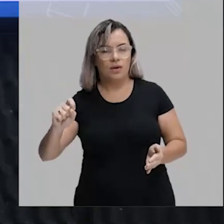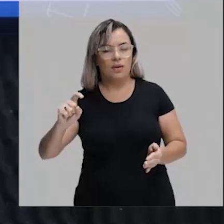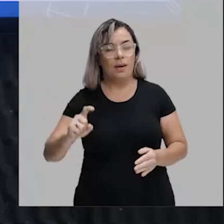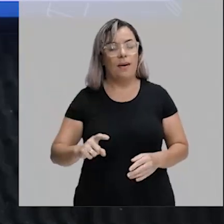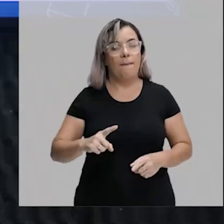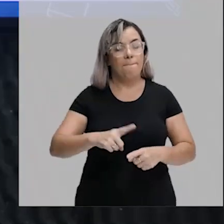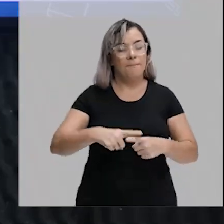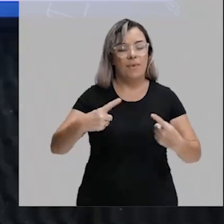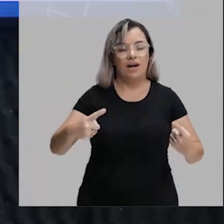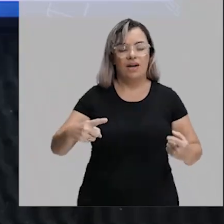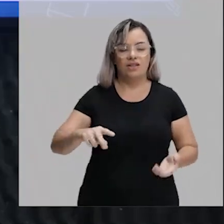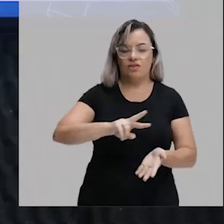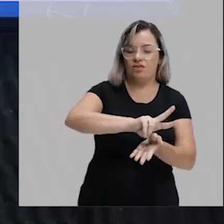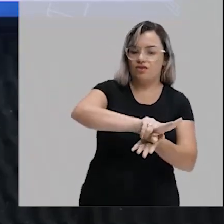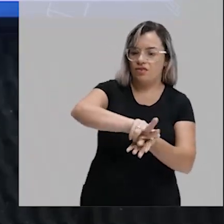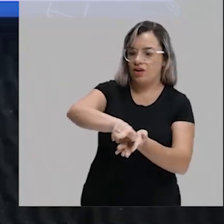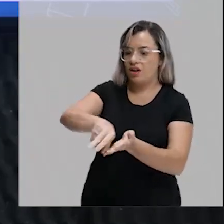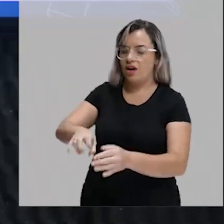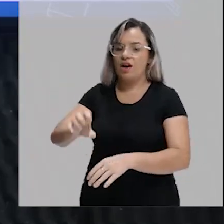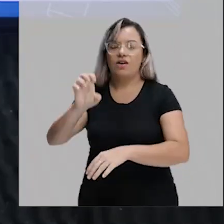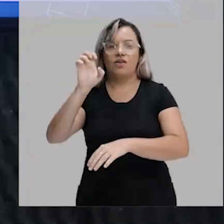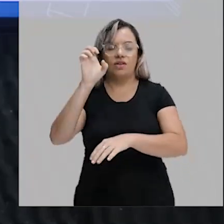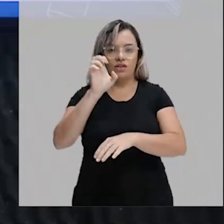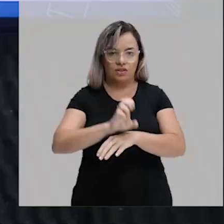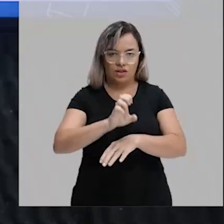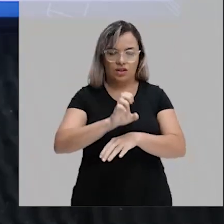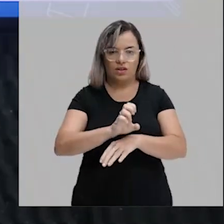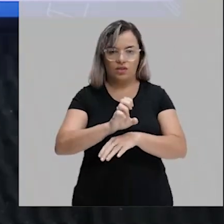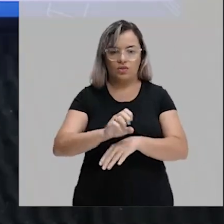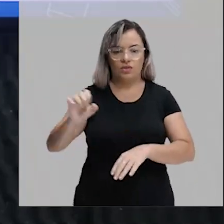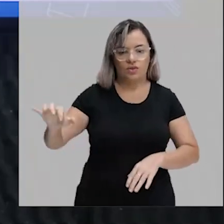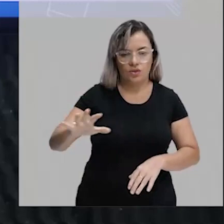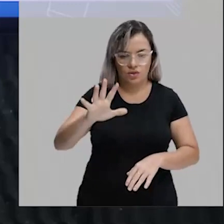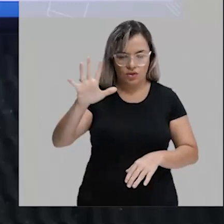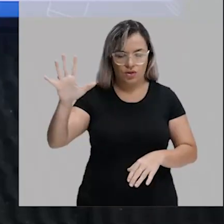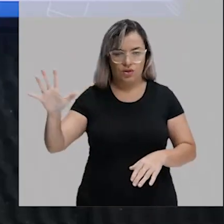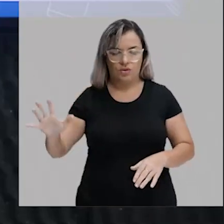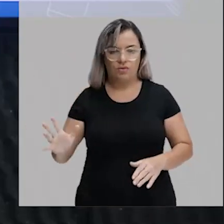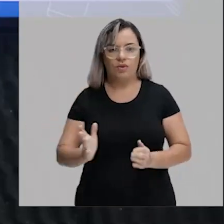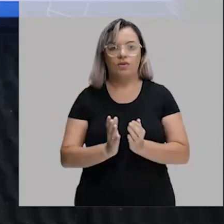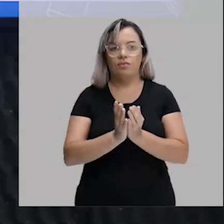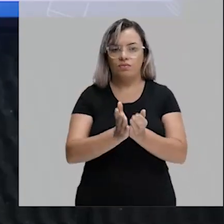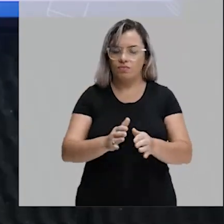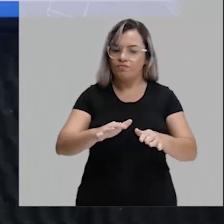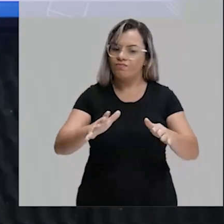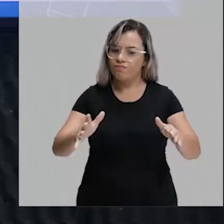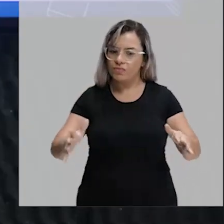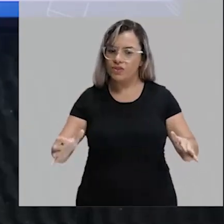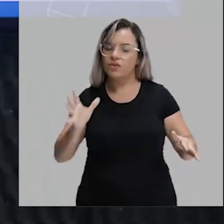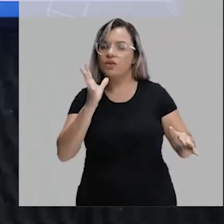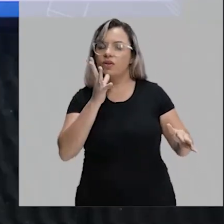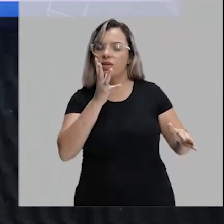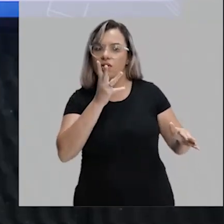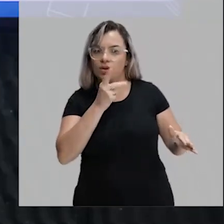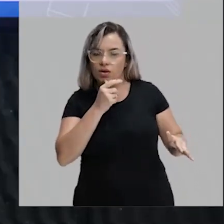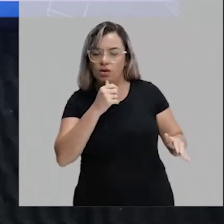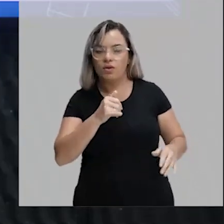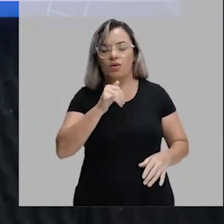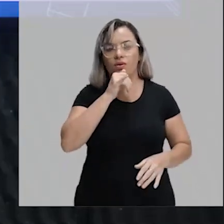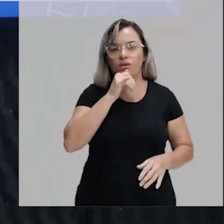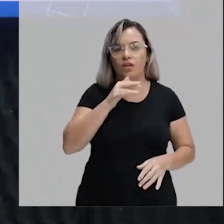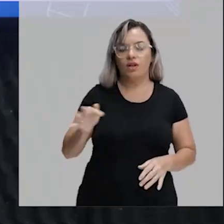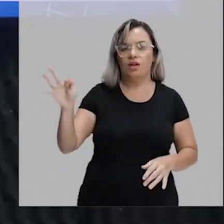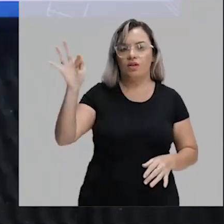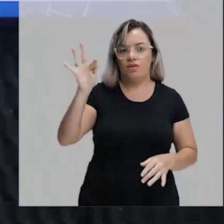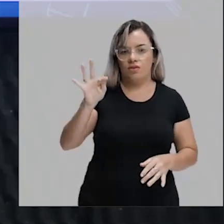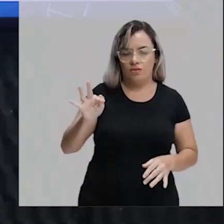vão realizar esse movimento de uma forma tardia. É o caso da França, da Inglaterra e da Holanda. A